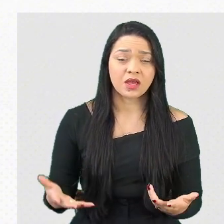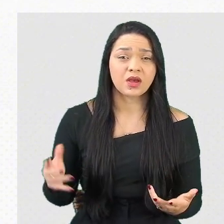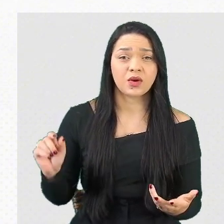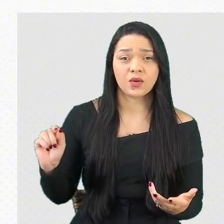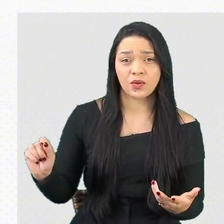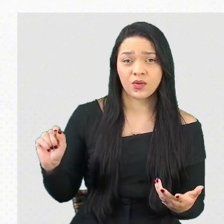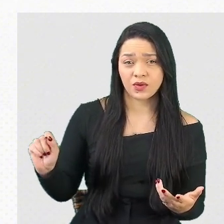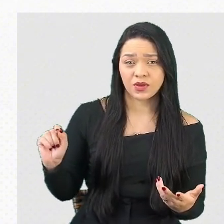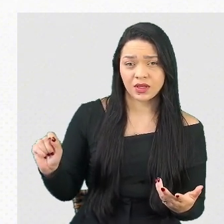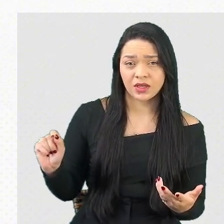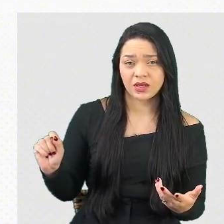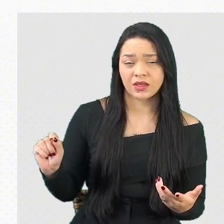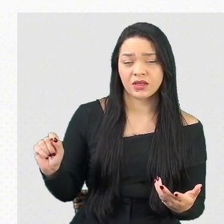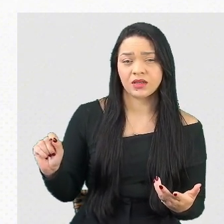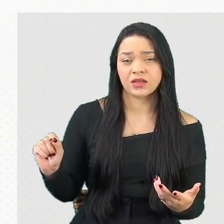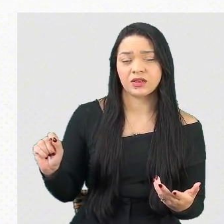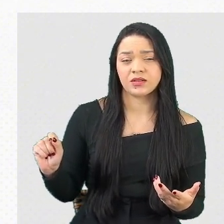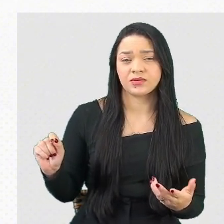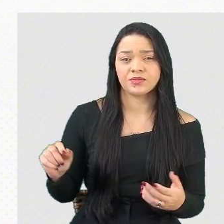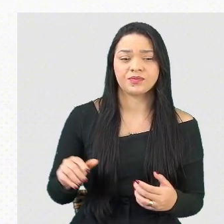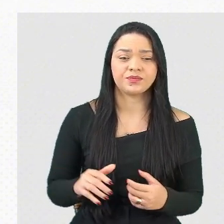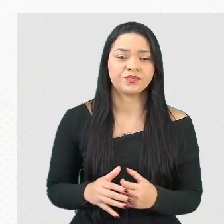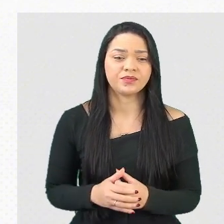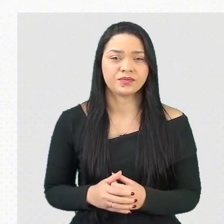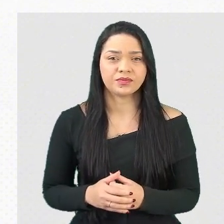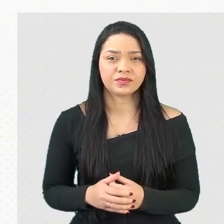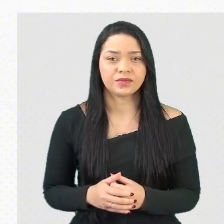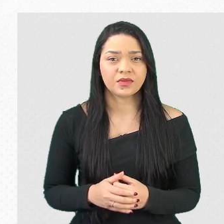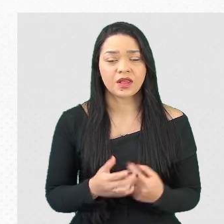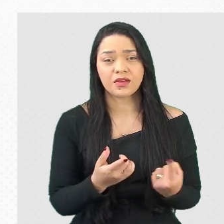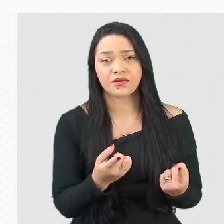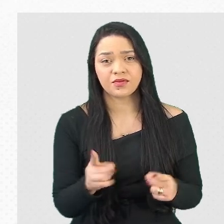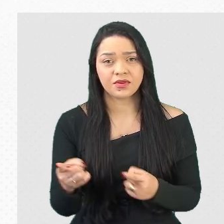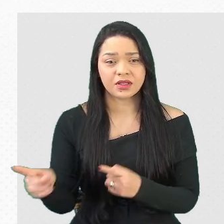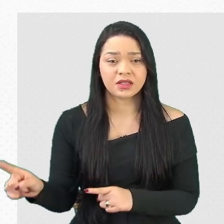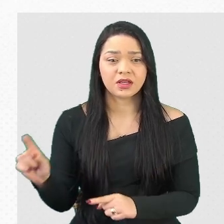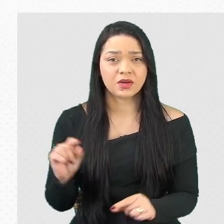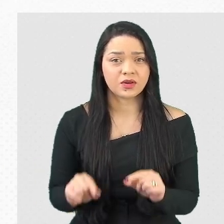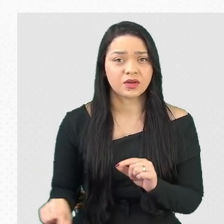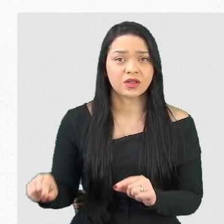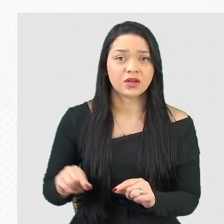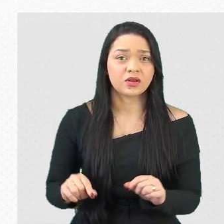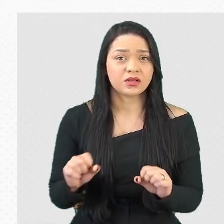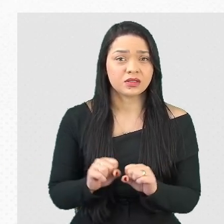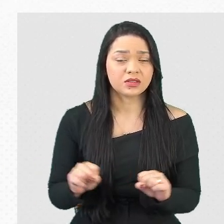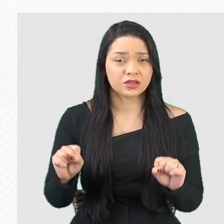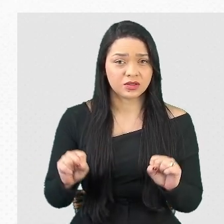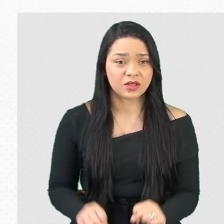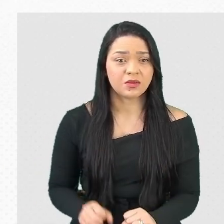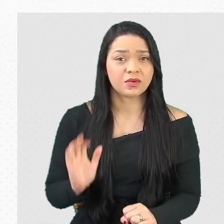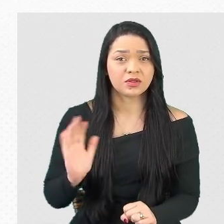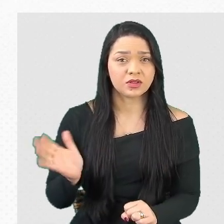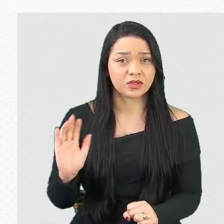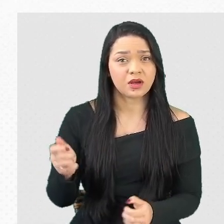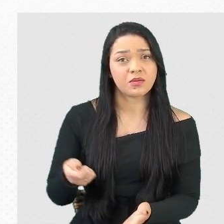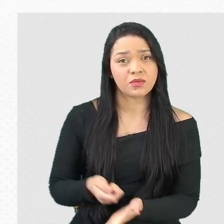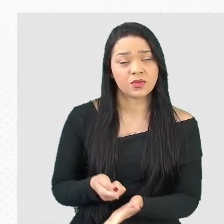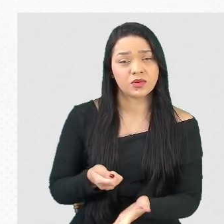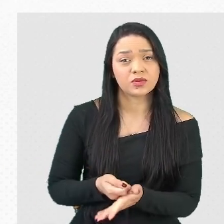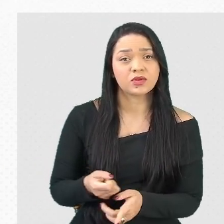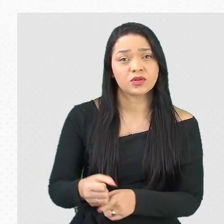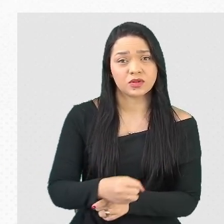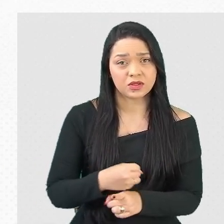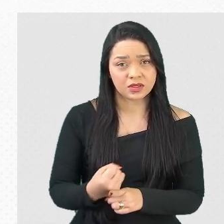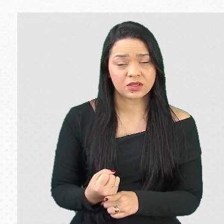tentativa de enfrentar o sistema que estava posto tanto social como